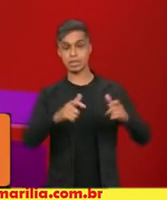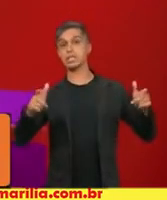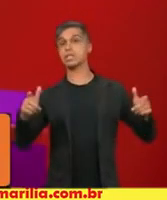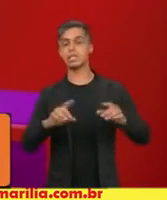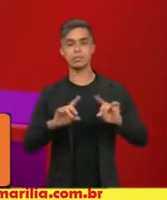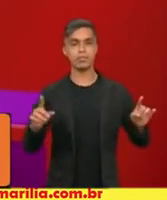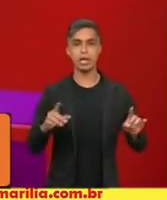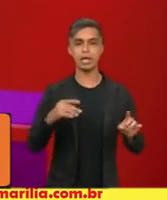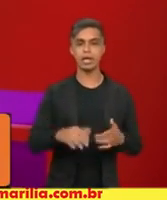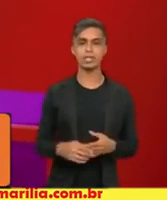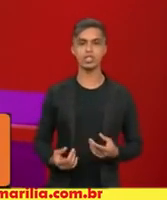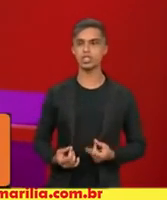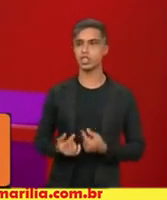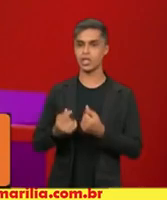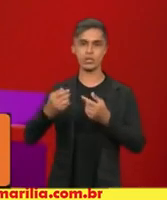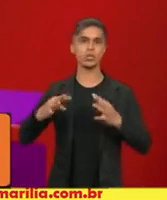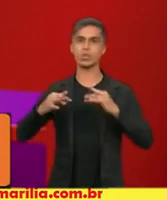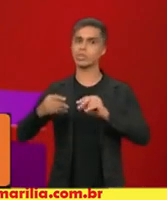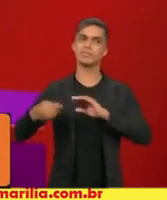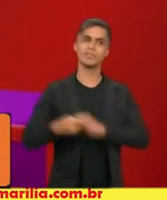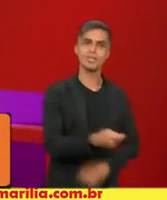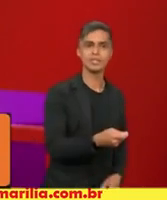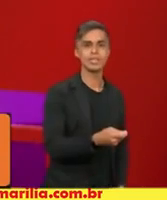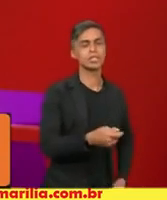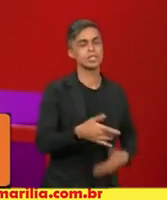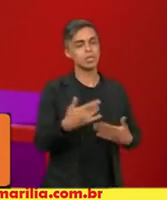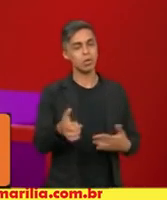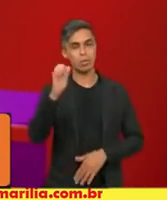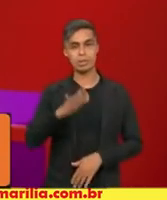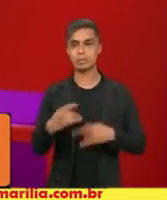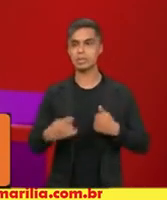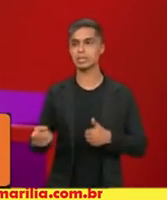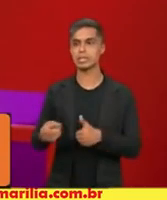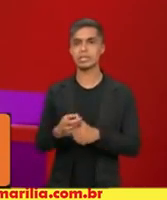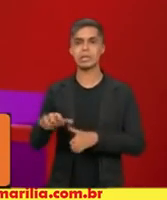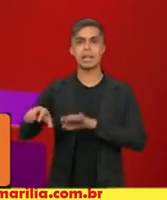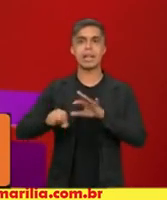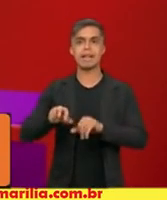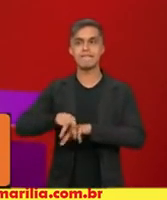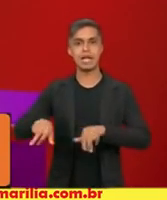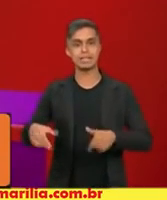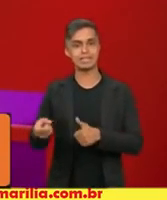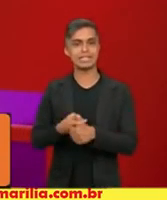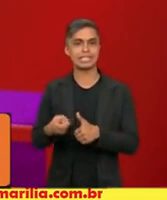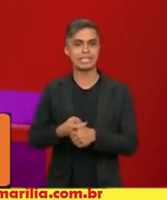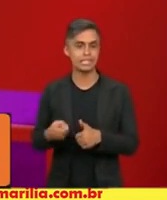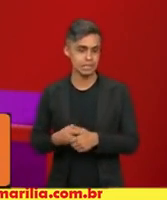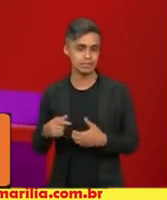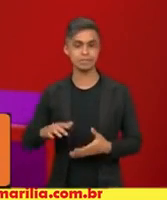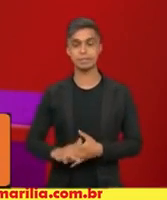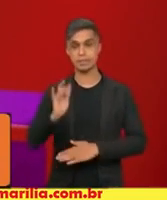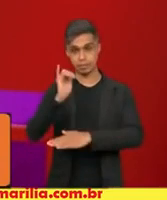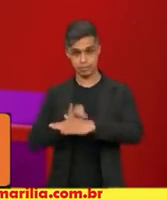esgarçou completamente o orçamento nacional. Significou que o Brasil teve que se endividar e muito. E é uma dívida, sobretudo,